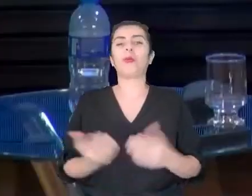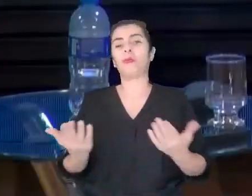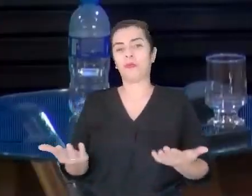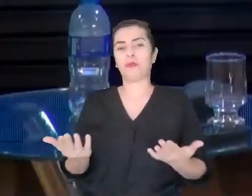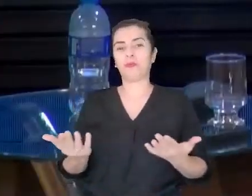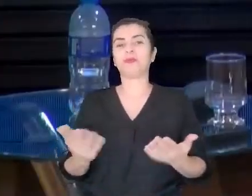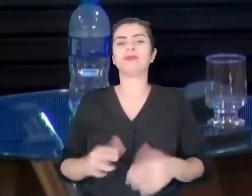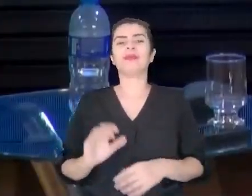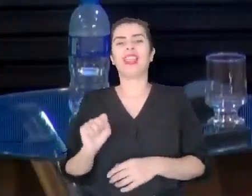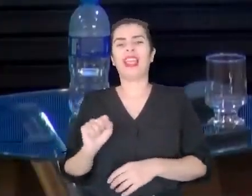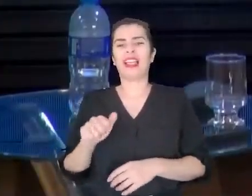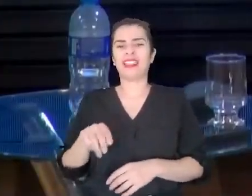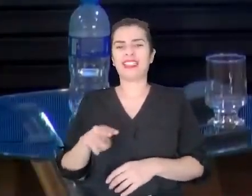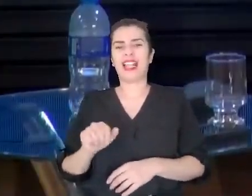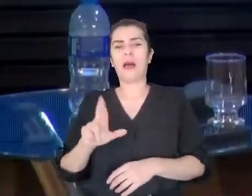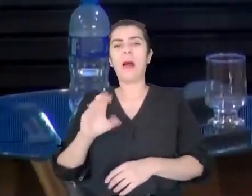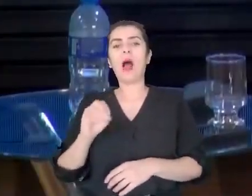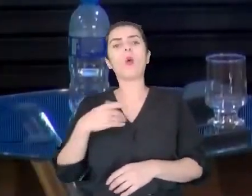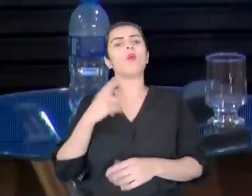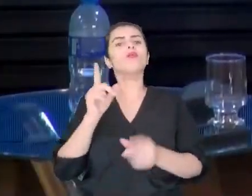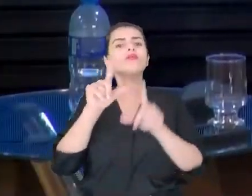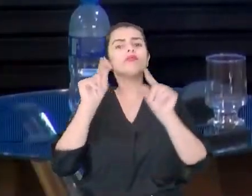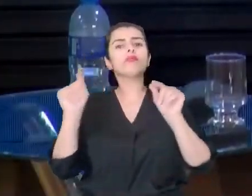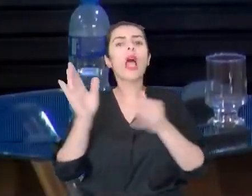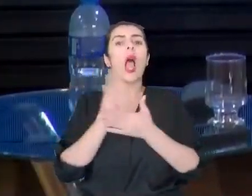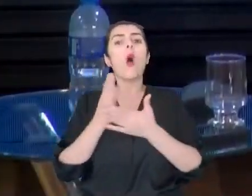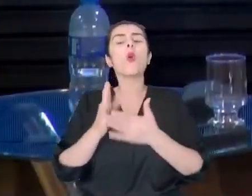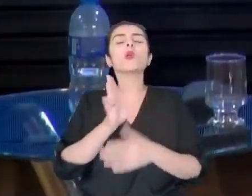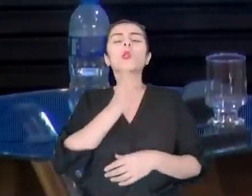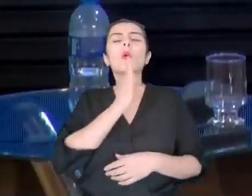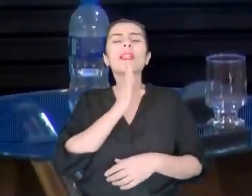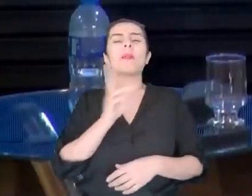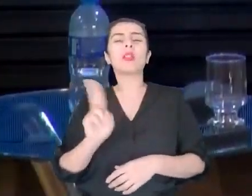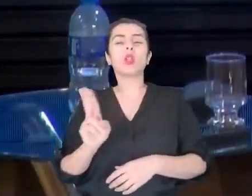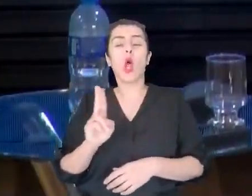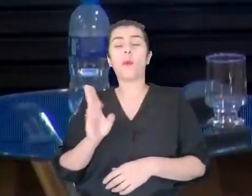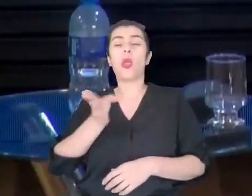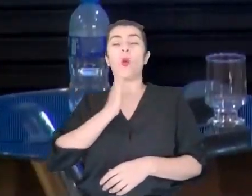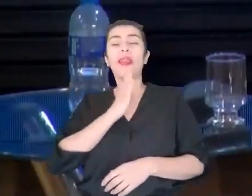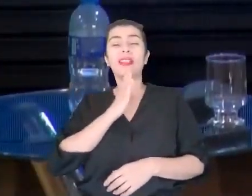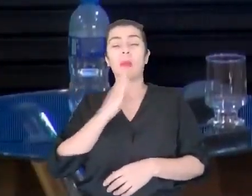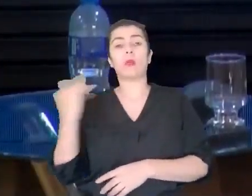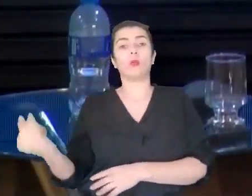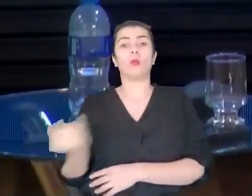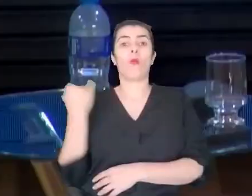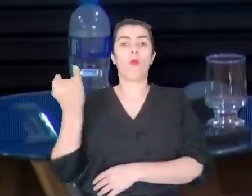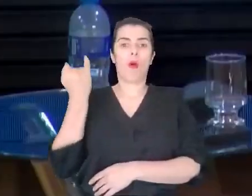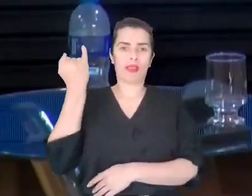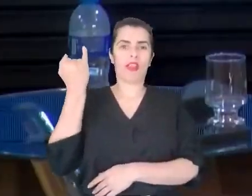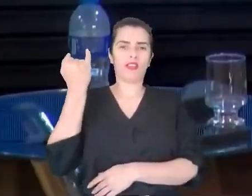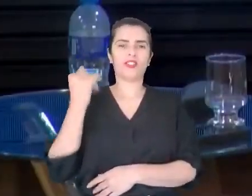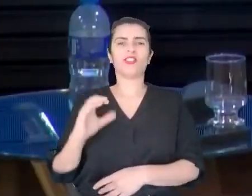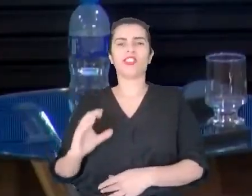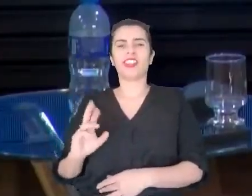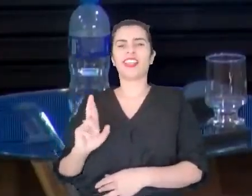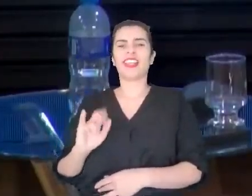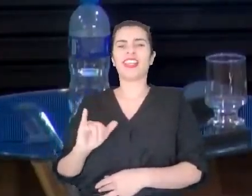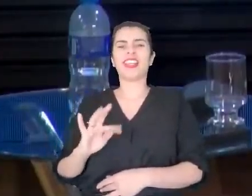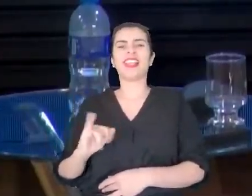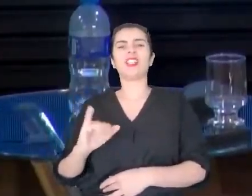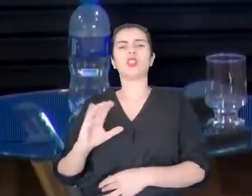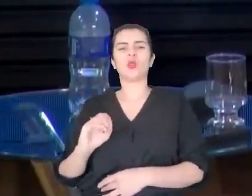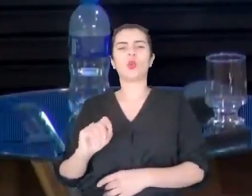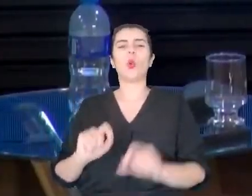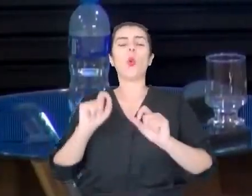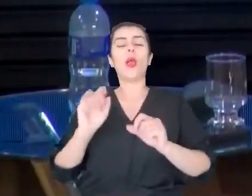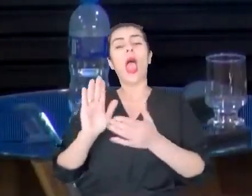ela elegeu alguns conhecimentos chamados de conhecimentos críticos, né, que são áreas em que você tem o conhecimento muito concentrado, né, em algumas